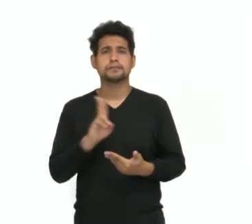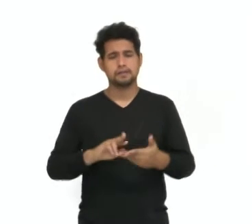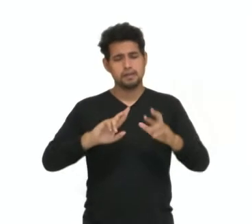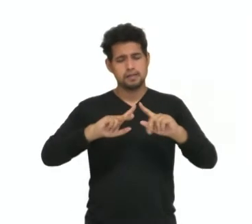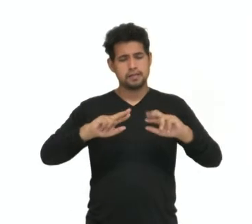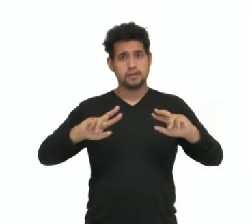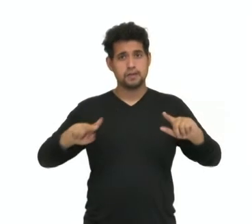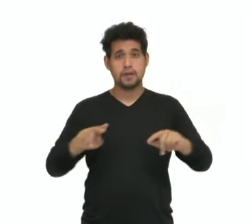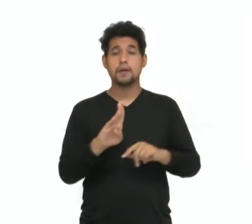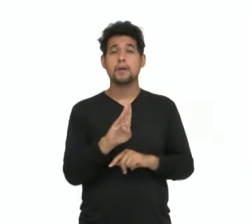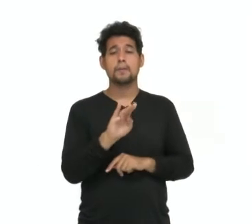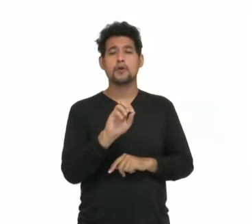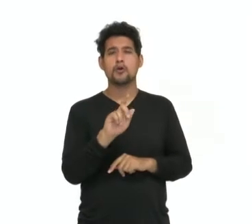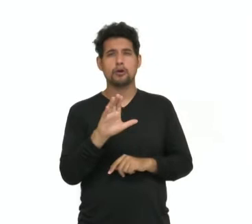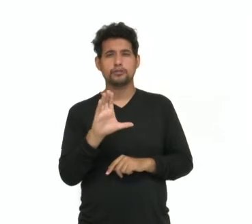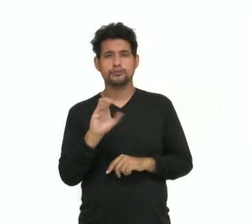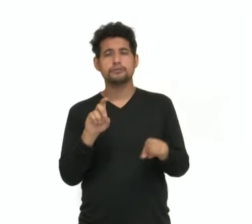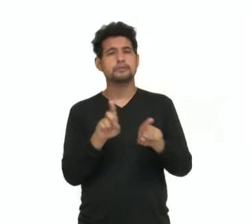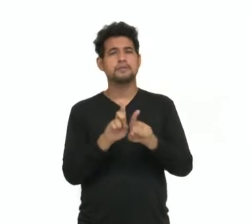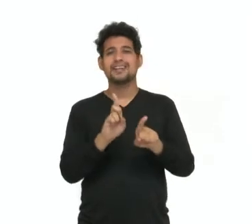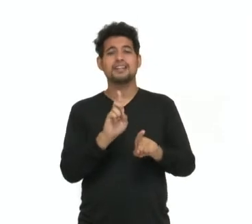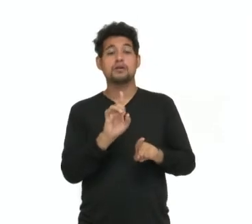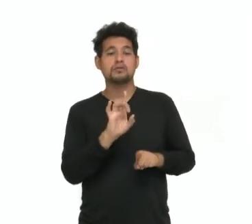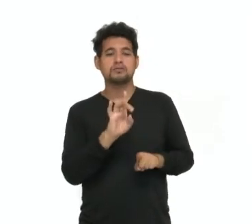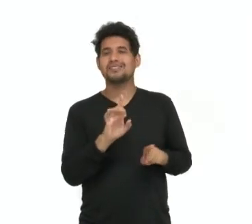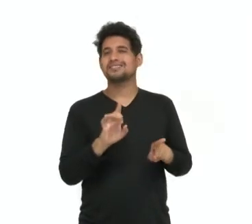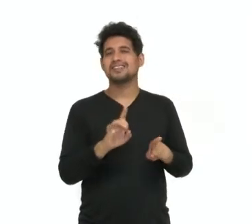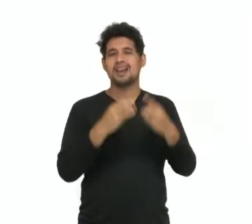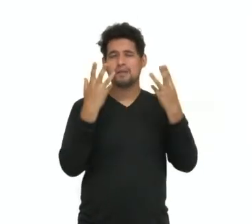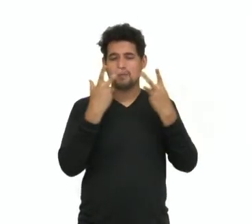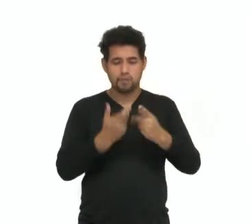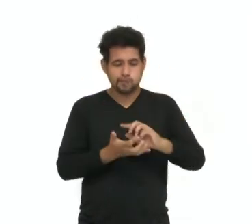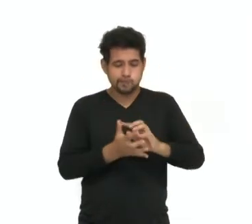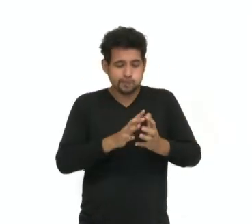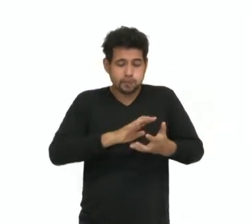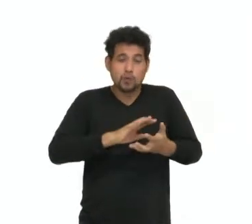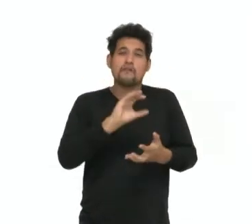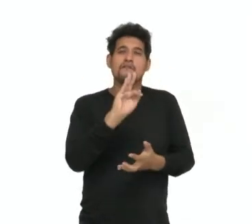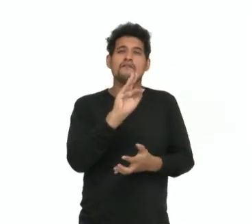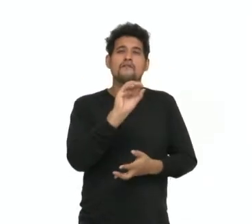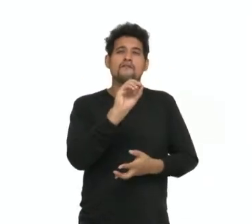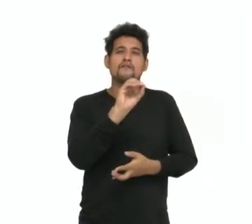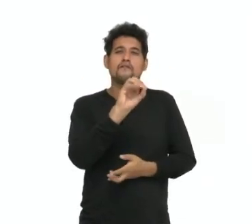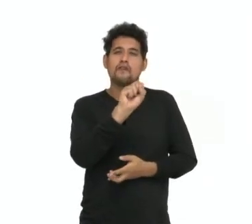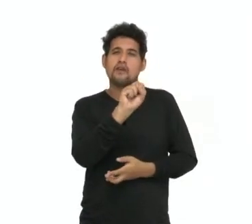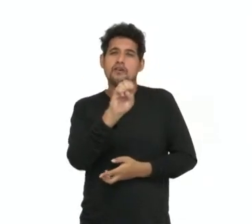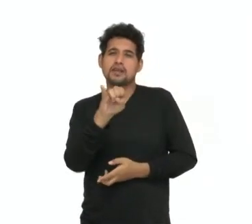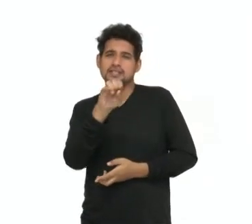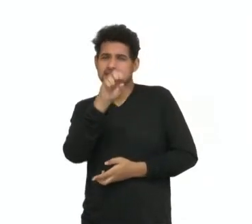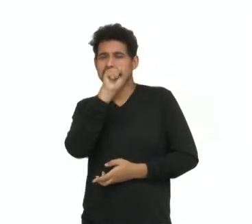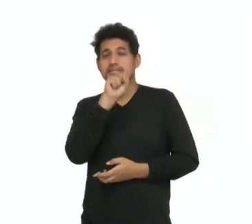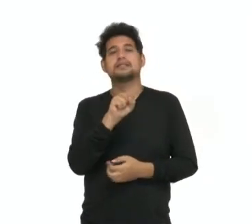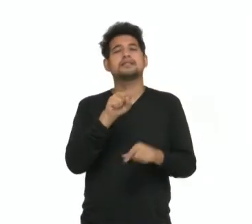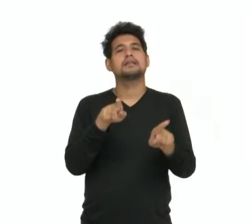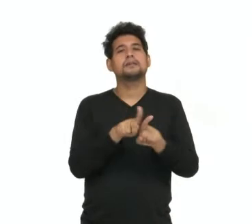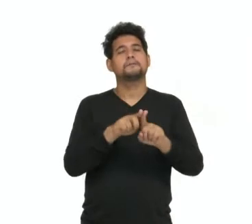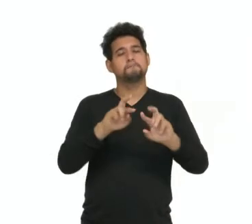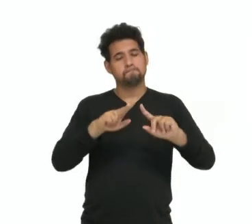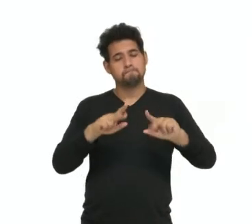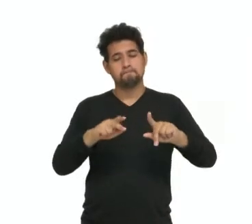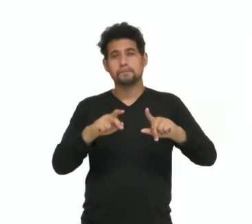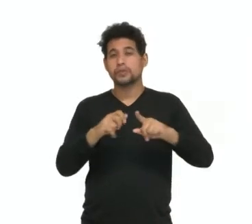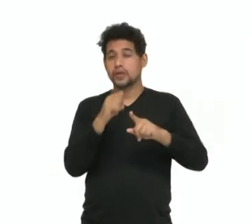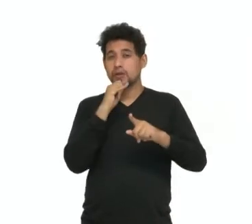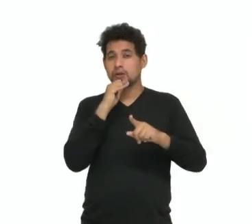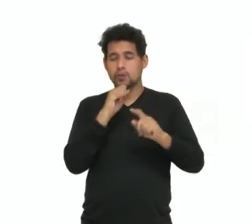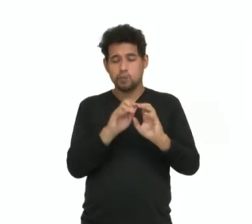naturais biológicos de origem não fóssil que podem ser utilizados como fonte de energia por meio de sua combustão, ou